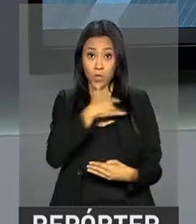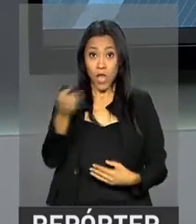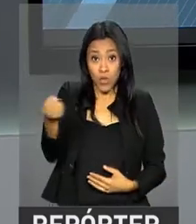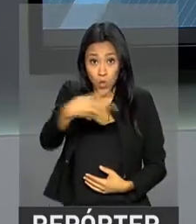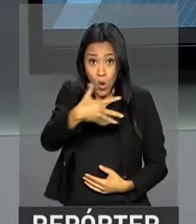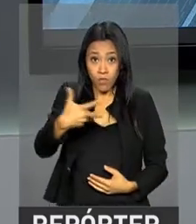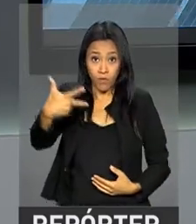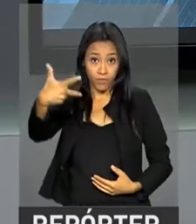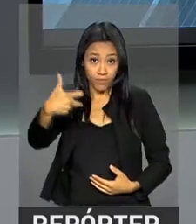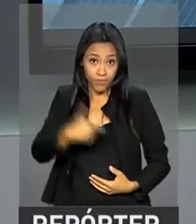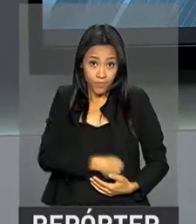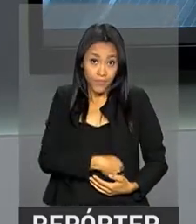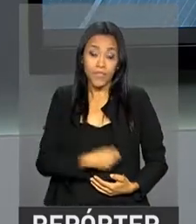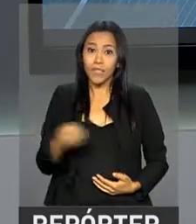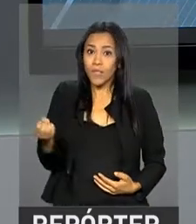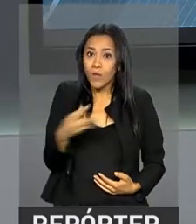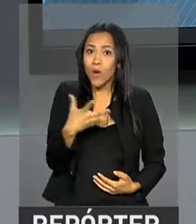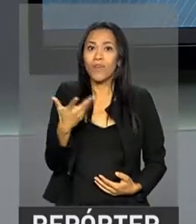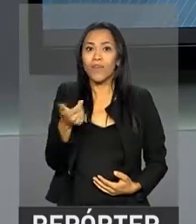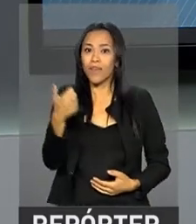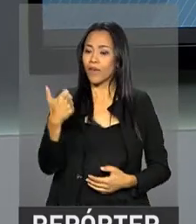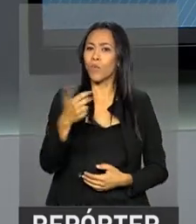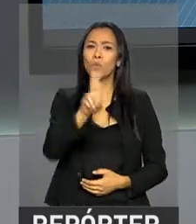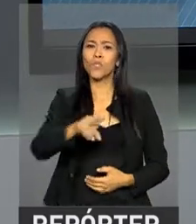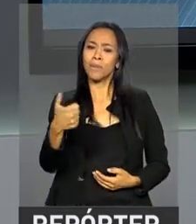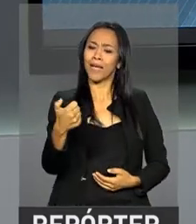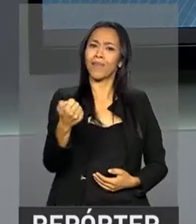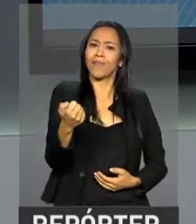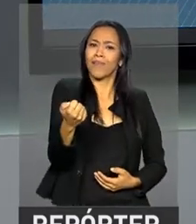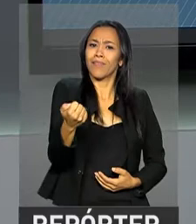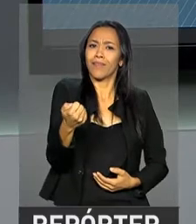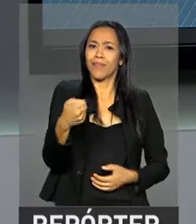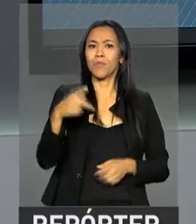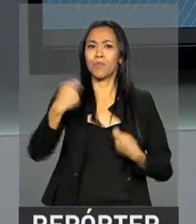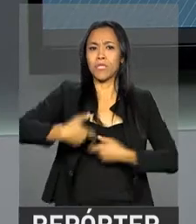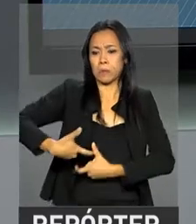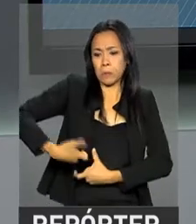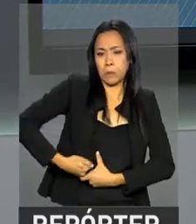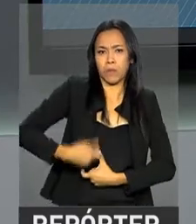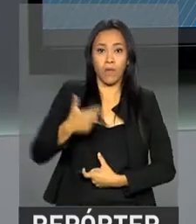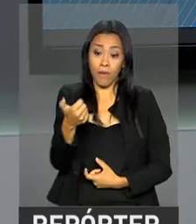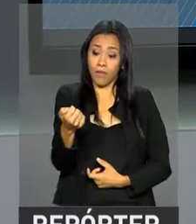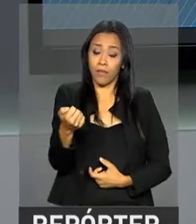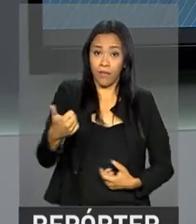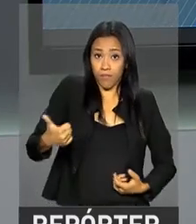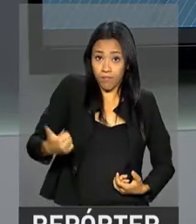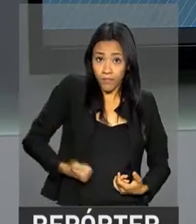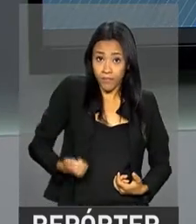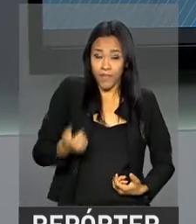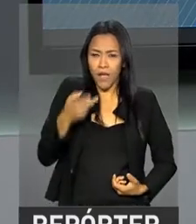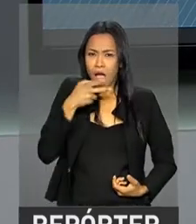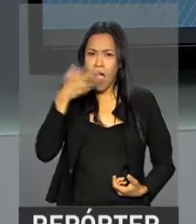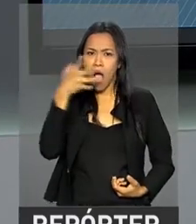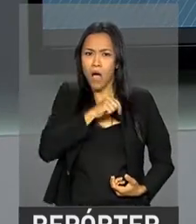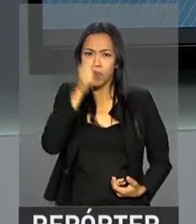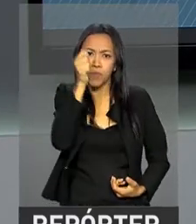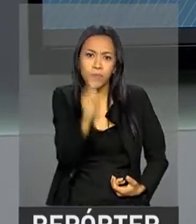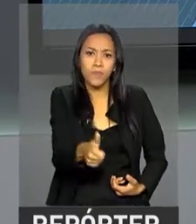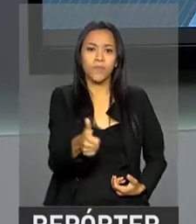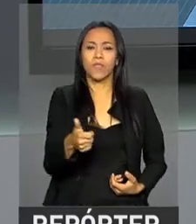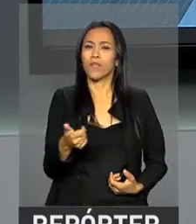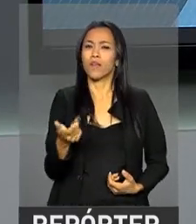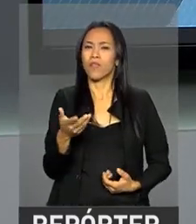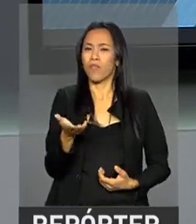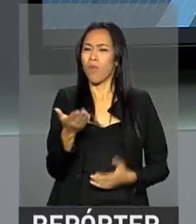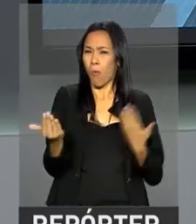algumas vantagens como a aplicação com uma espécie de caneta e além disso o medicamento tem uma ação mais rápida se comparada à insulina